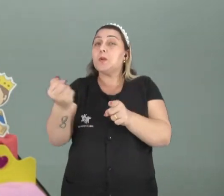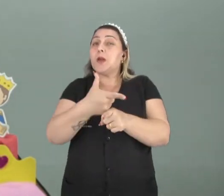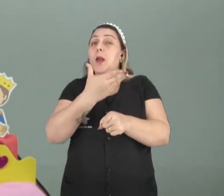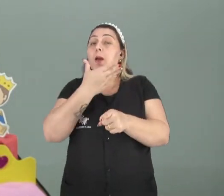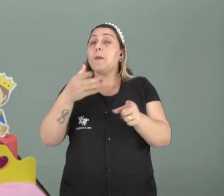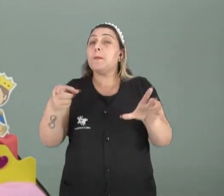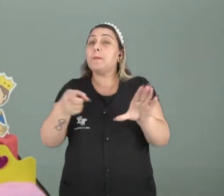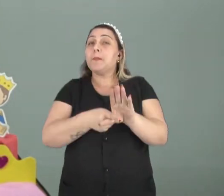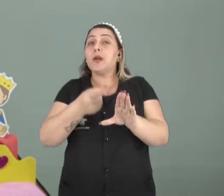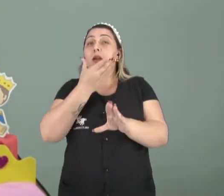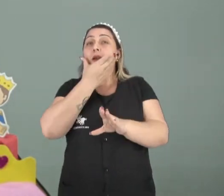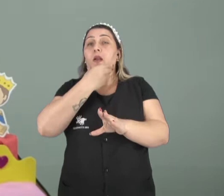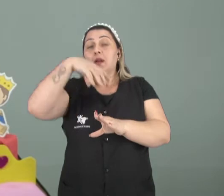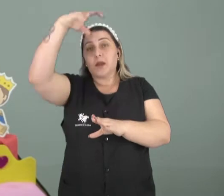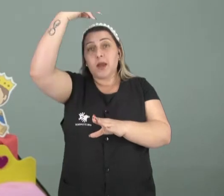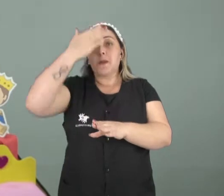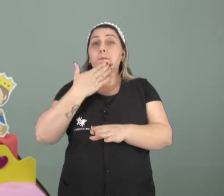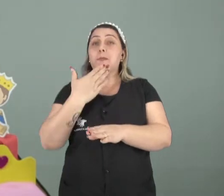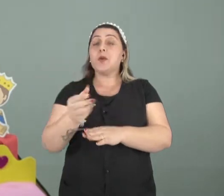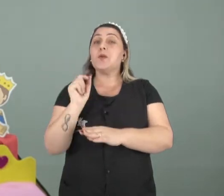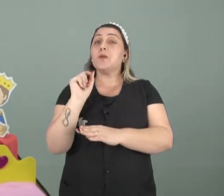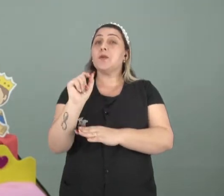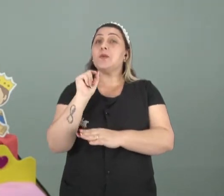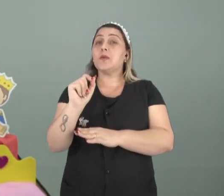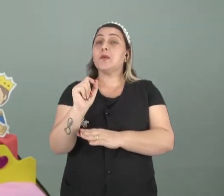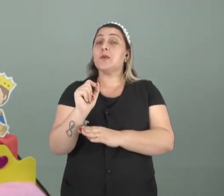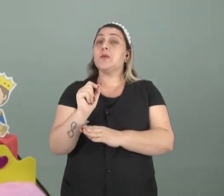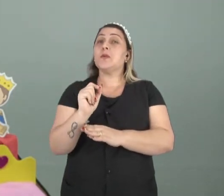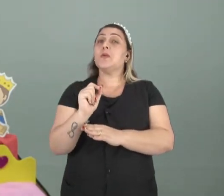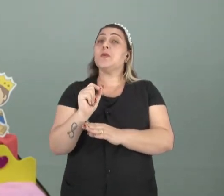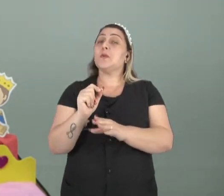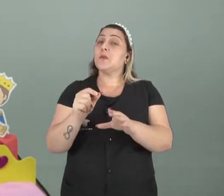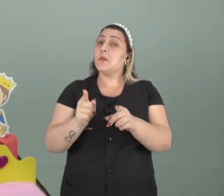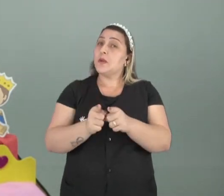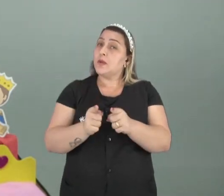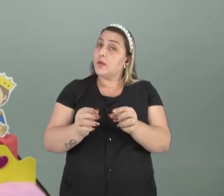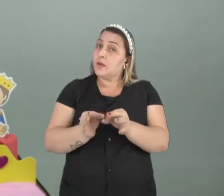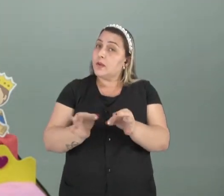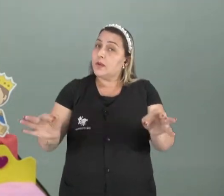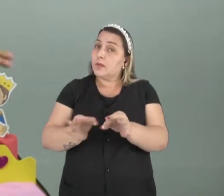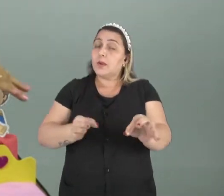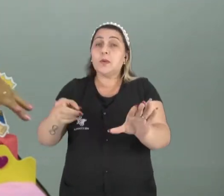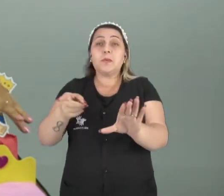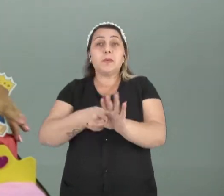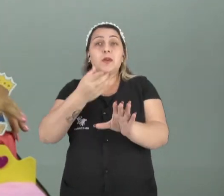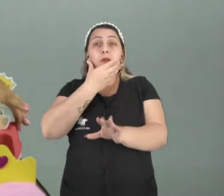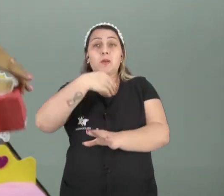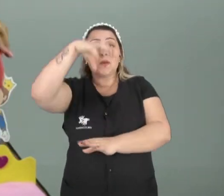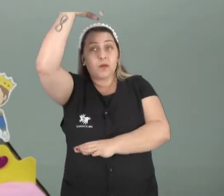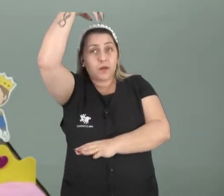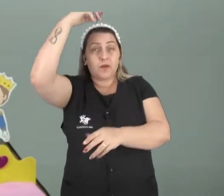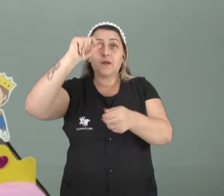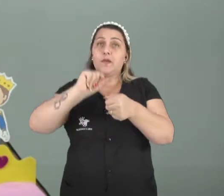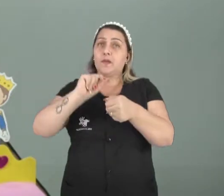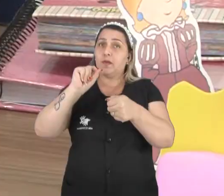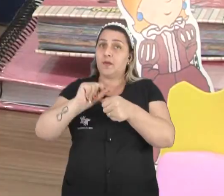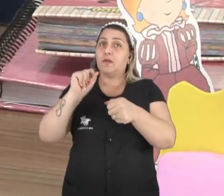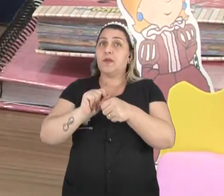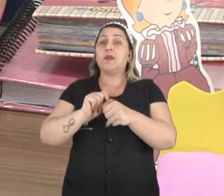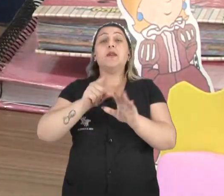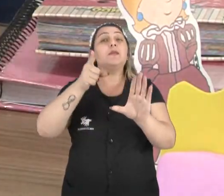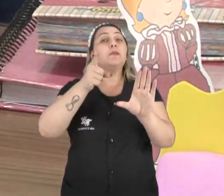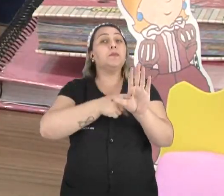rei, ele pediu o quê? Ele pediu, então, uma medida do pé do rei. E assim foi feita a medida do pé